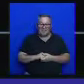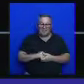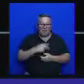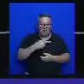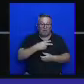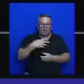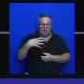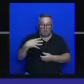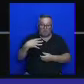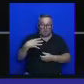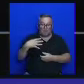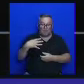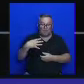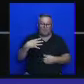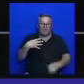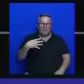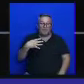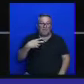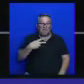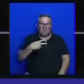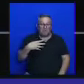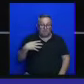Número 24.